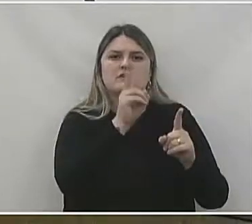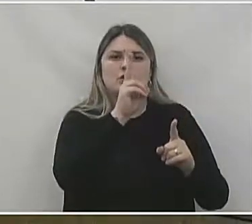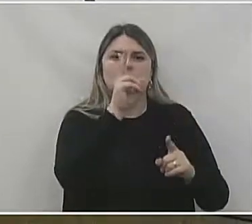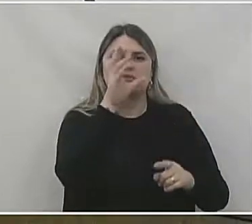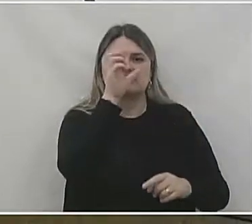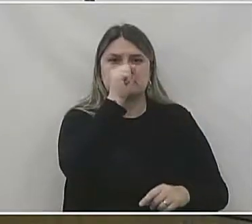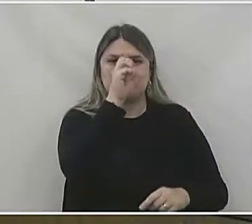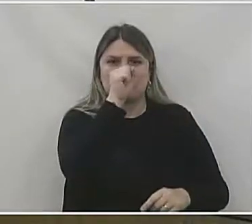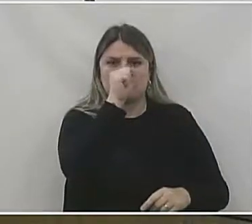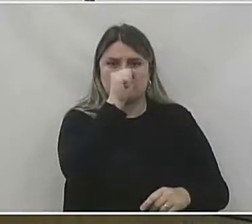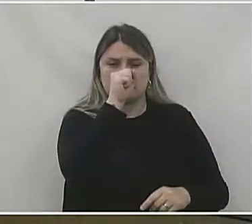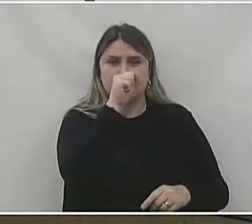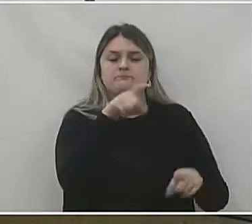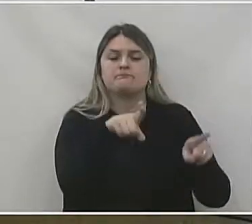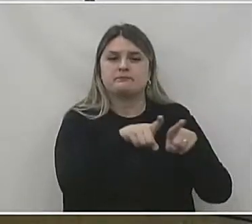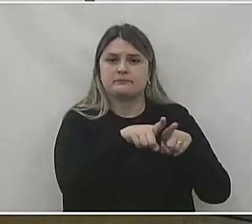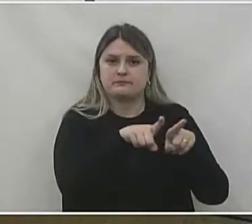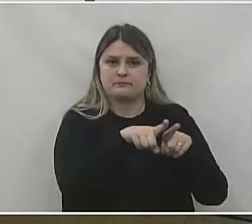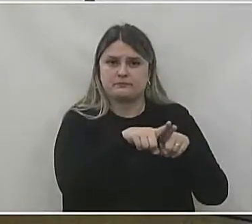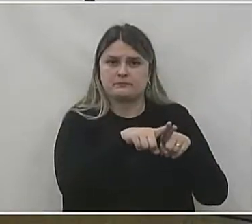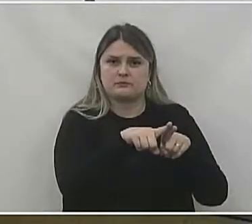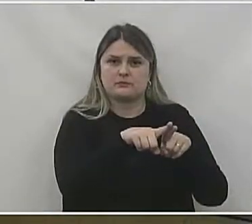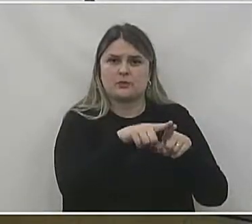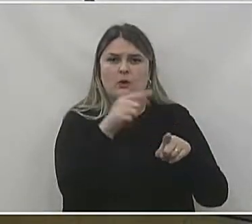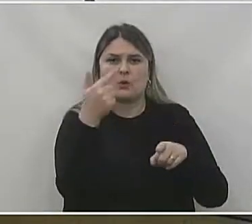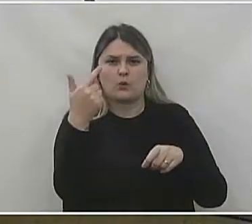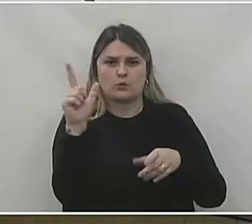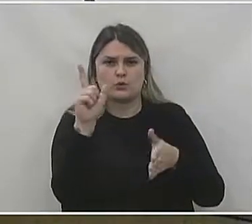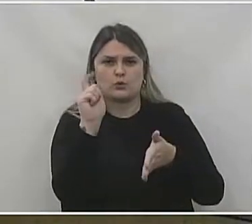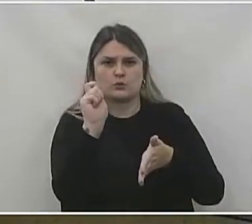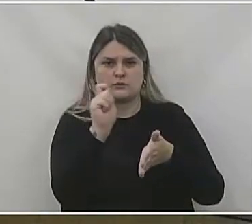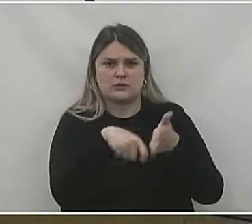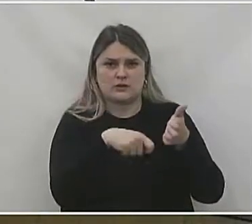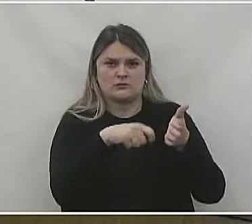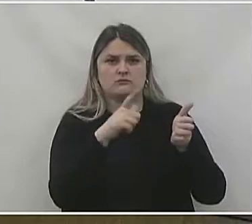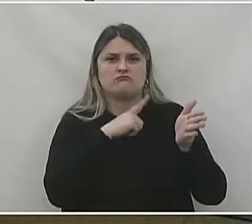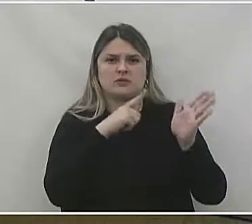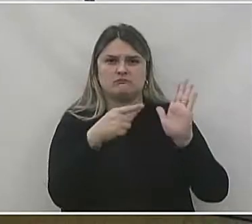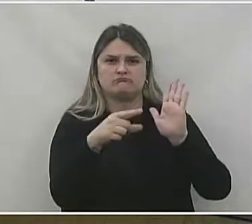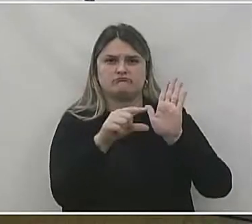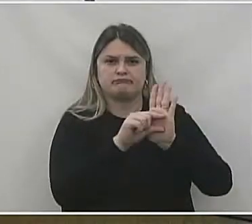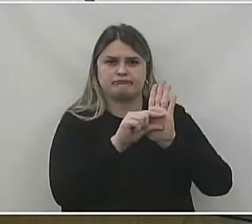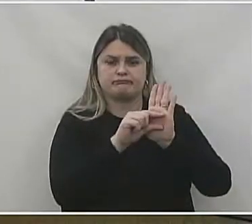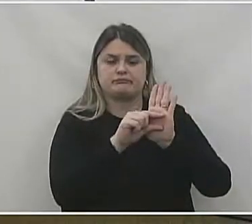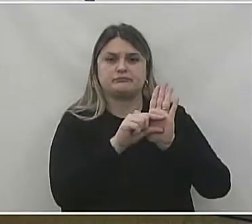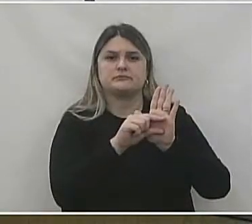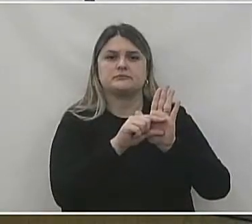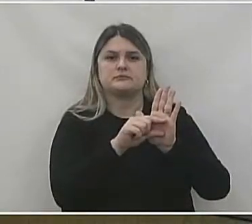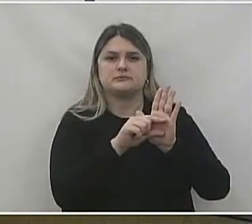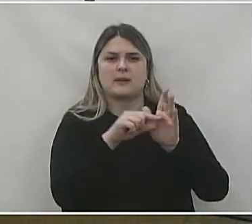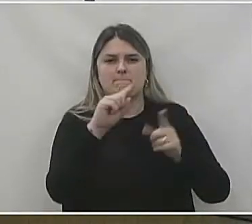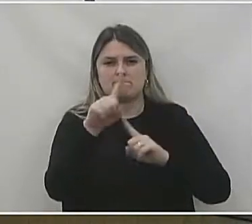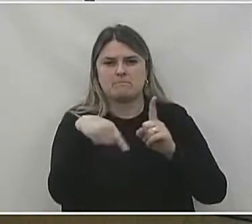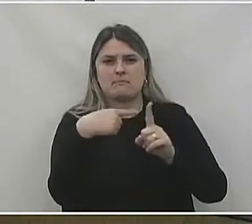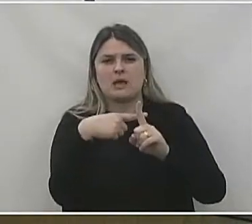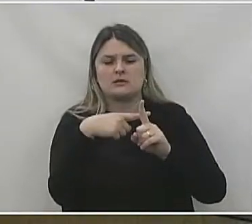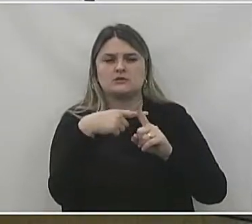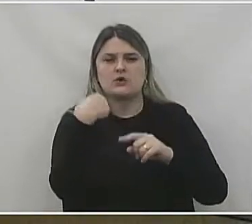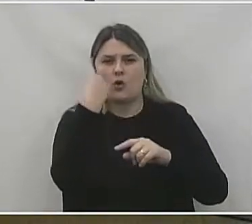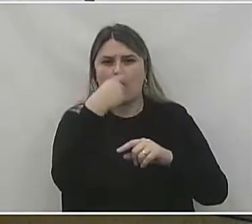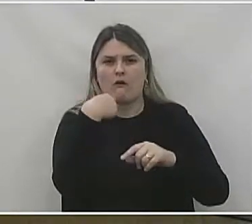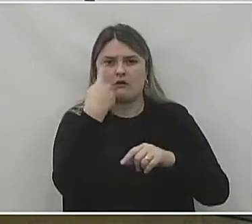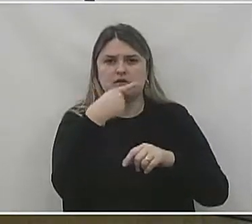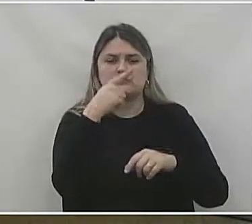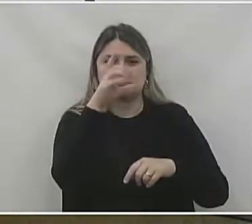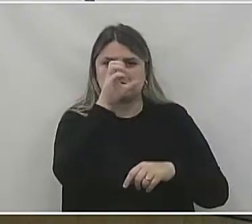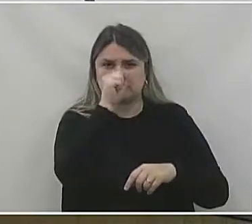no sábado também para o outro contrato que tem uma cláusula ali que aumentou os horários